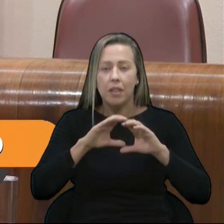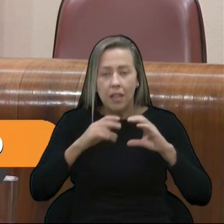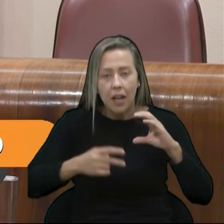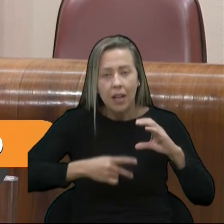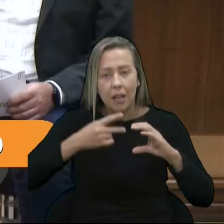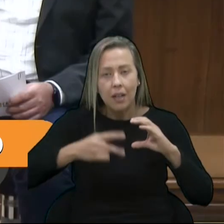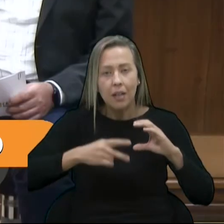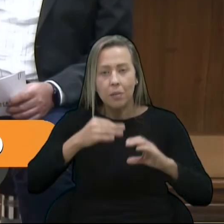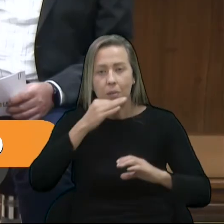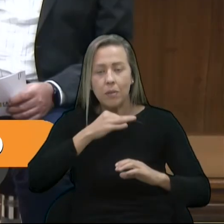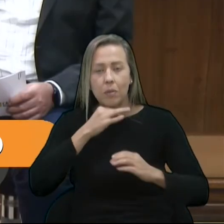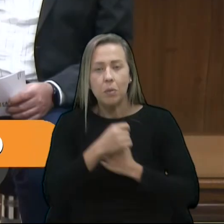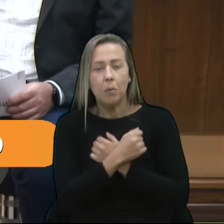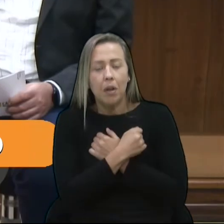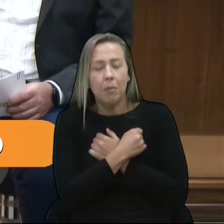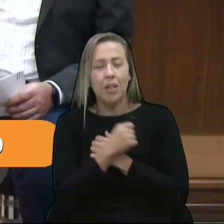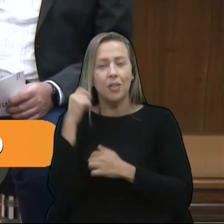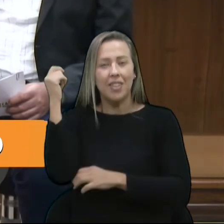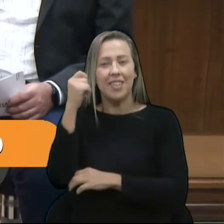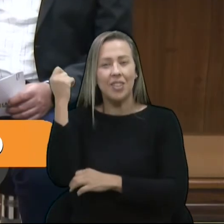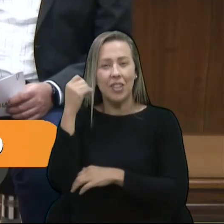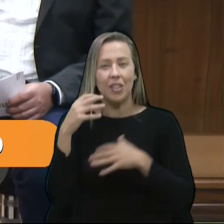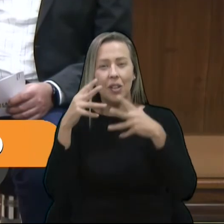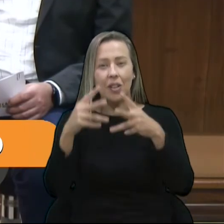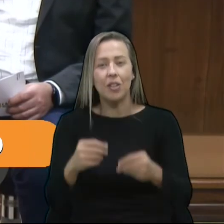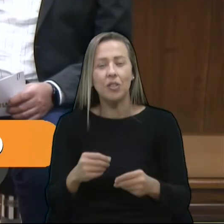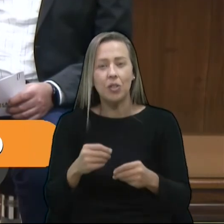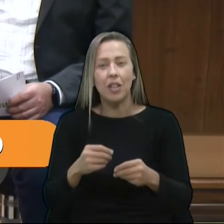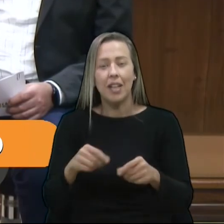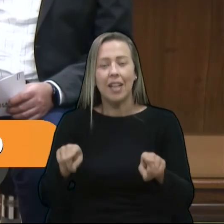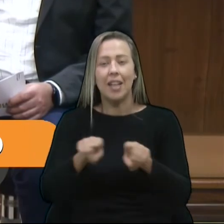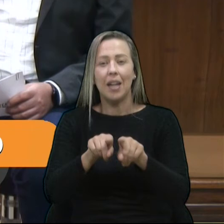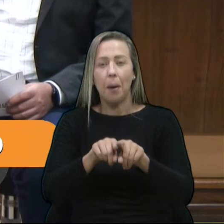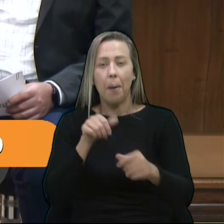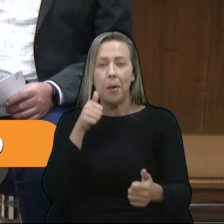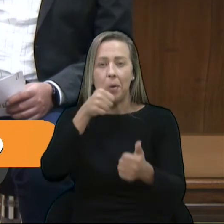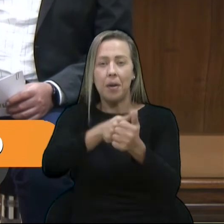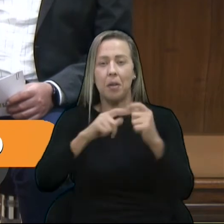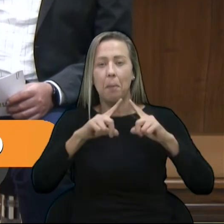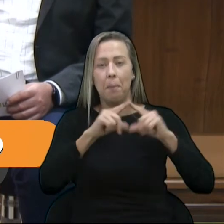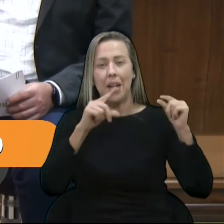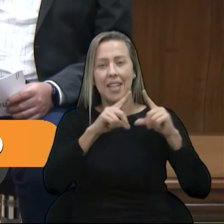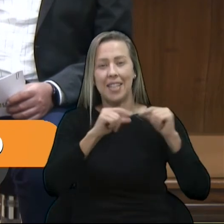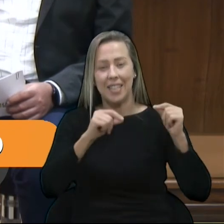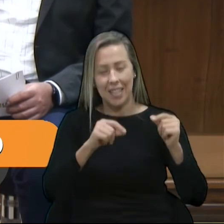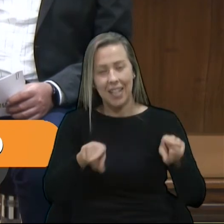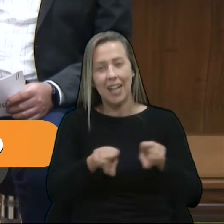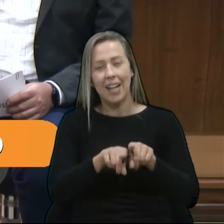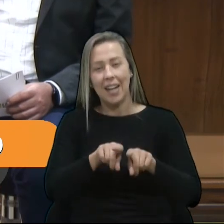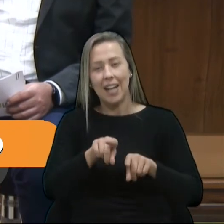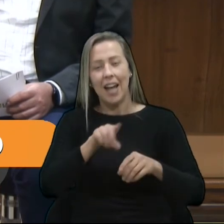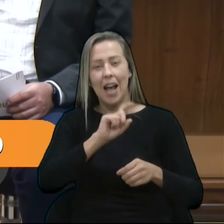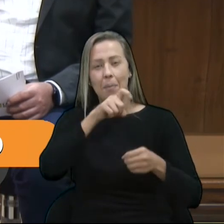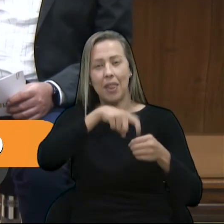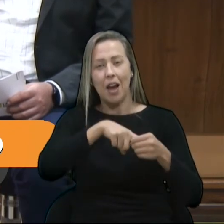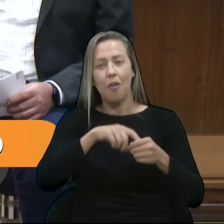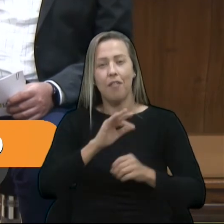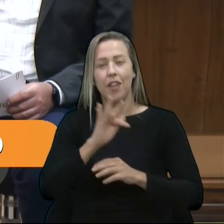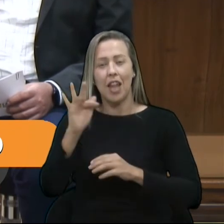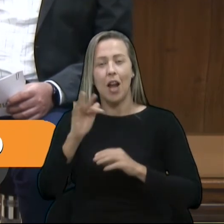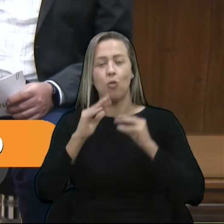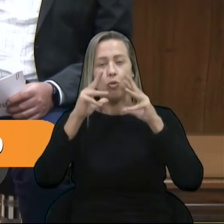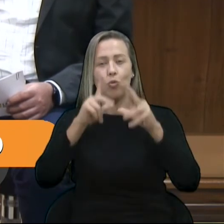Sul. O abraço da gauchada por aqui, até a região central do nosso país, Brasília, capital federal, onde também